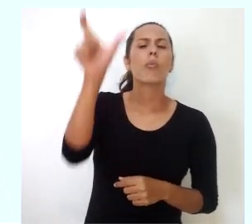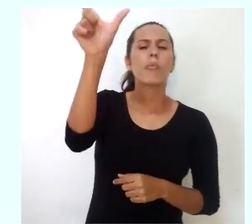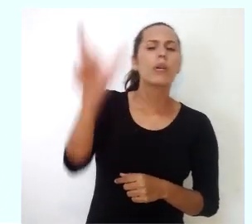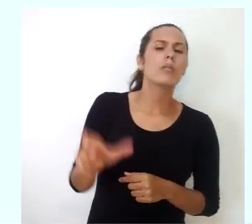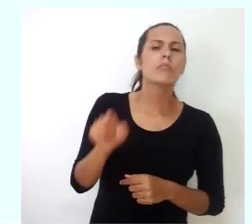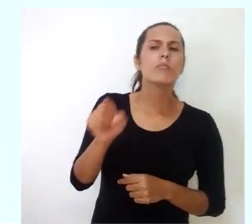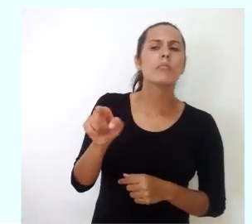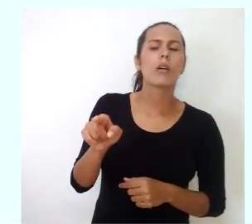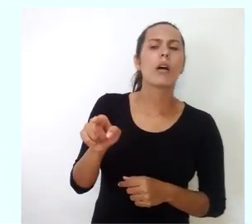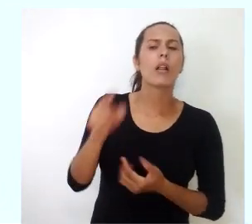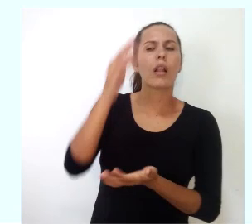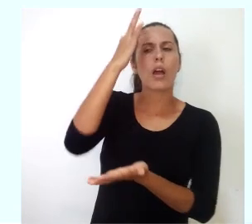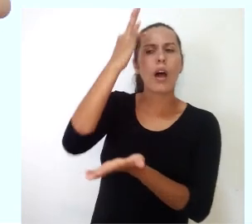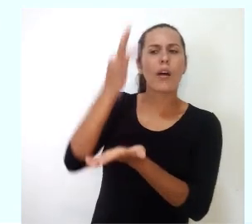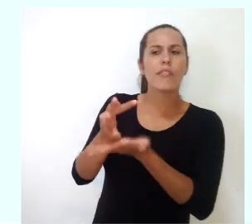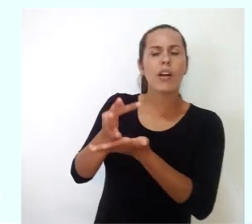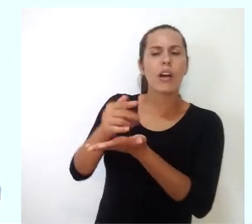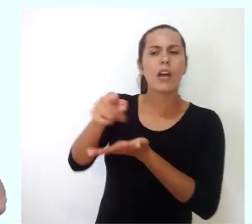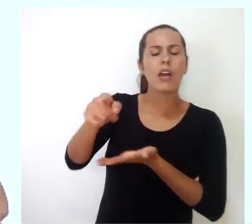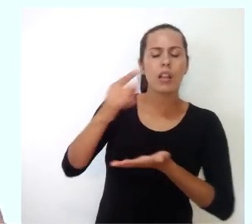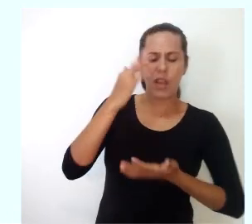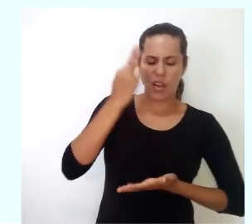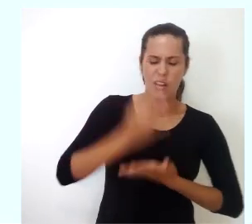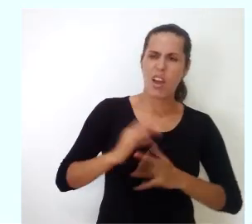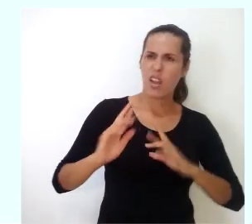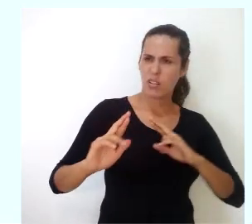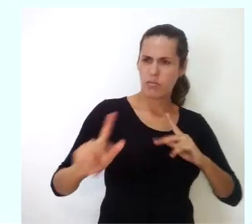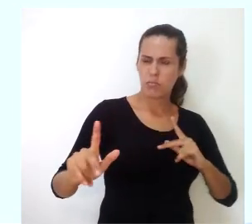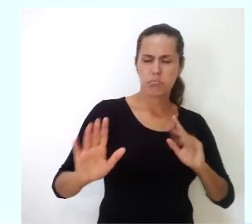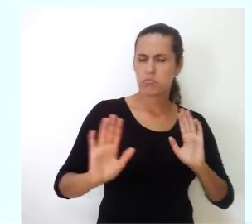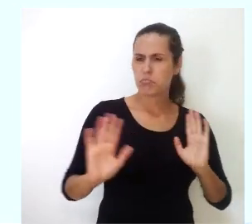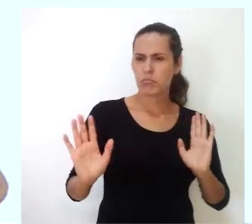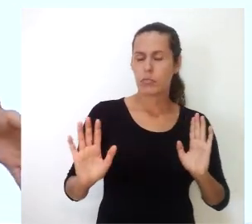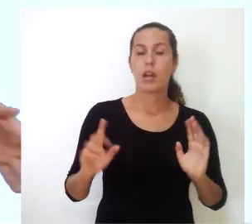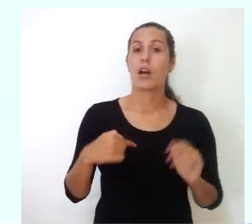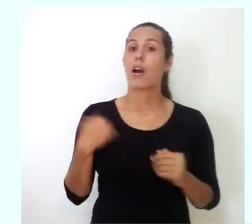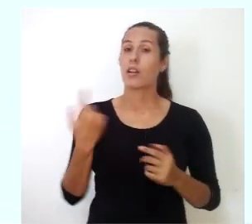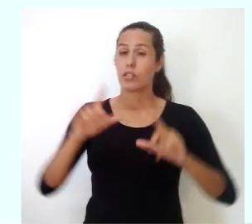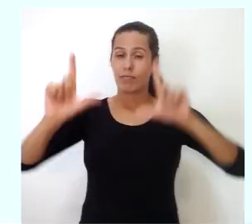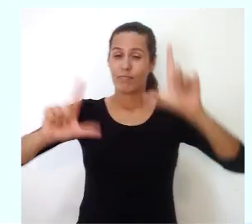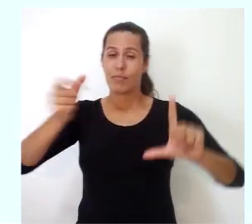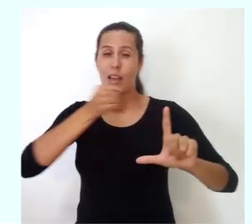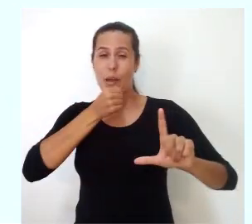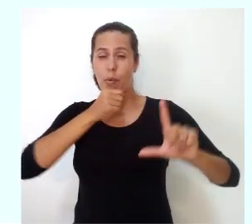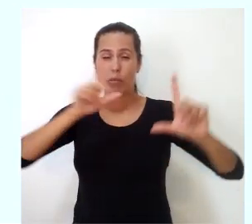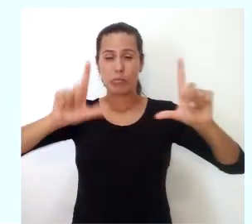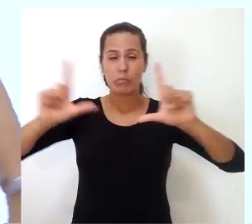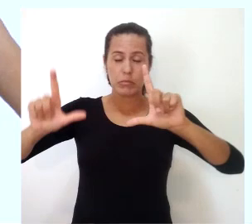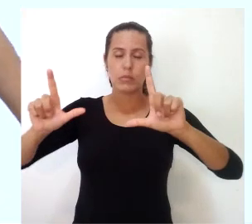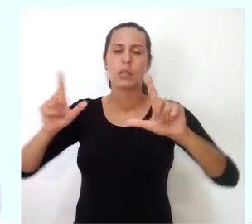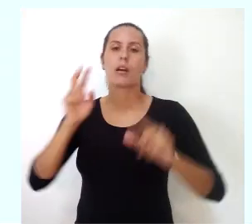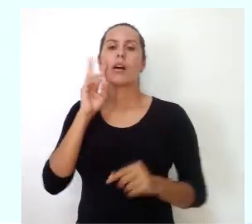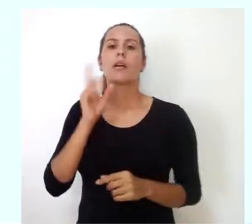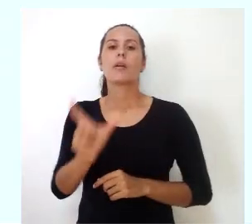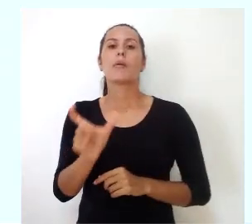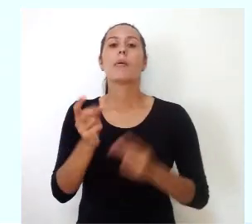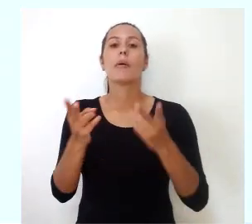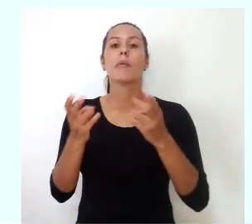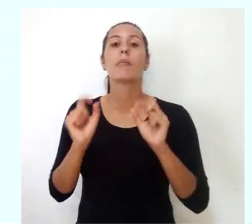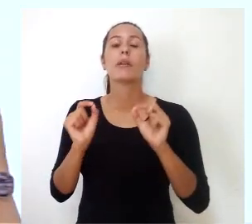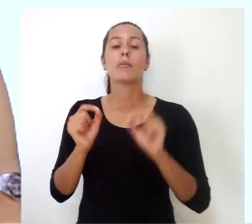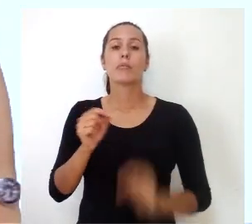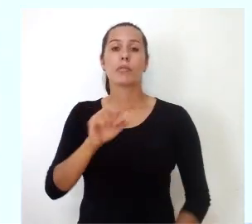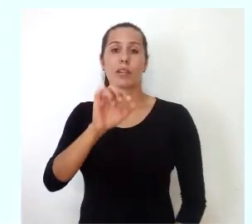outro, ele professa uma fé diferente da minha. Vemos muitos noticiários em que há o que?